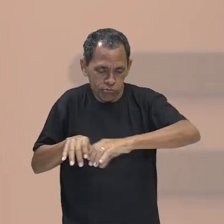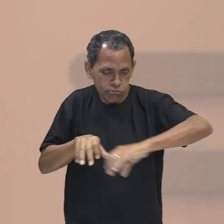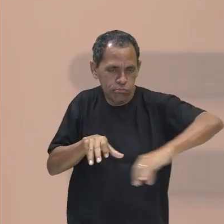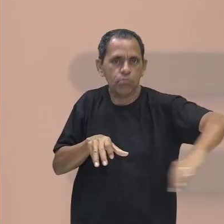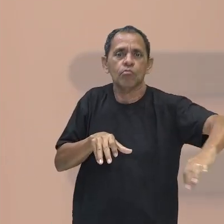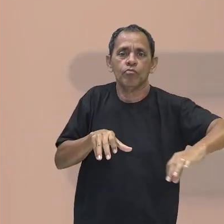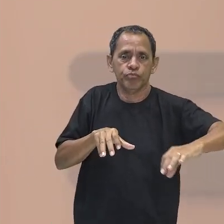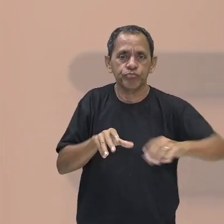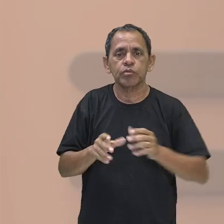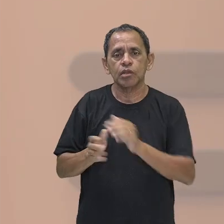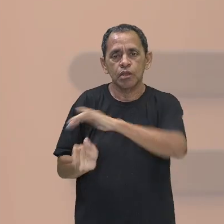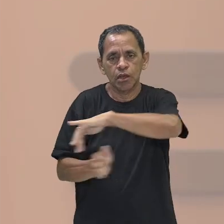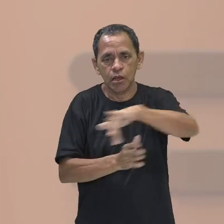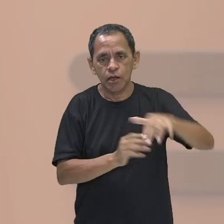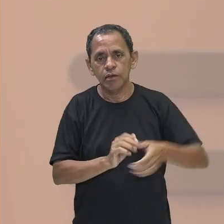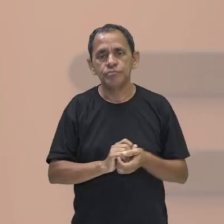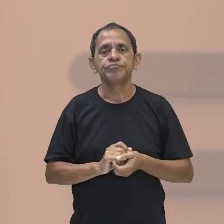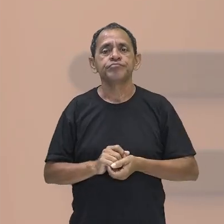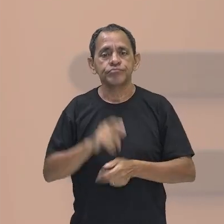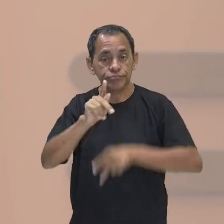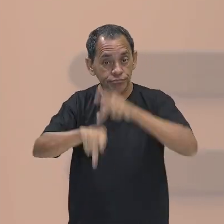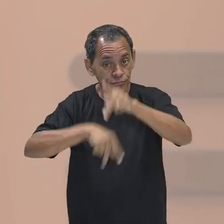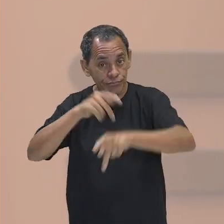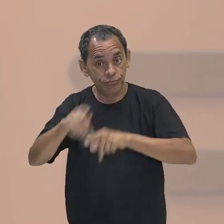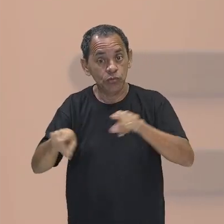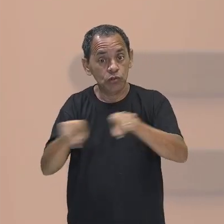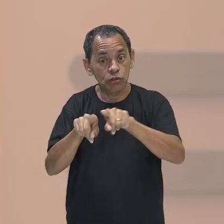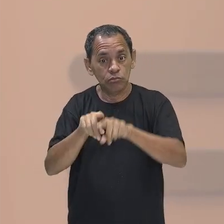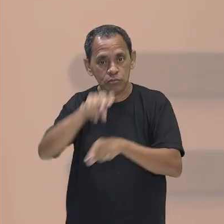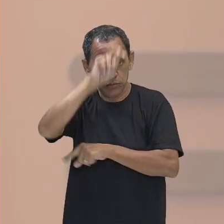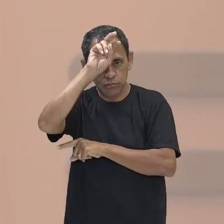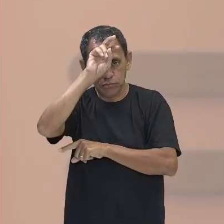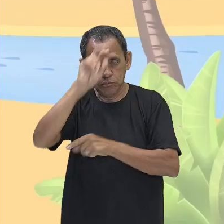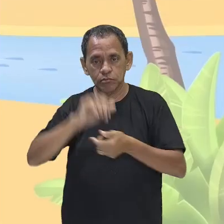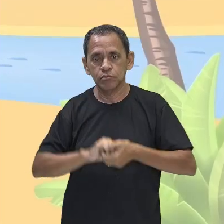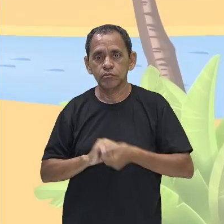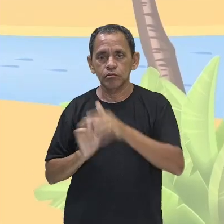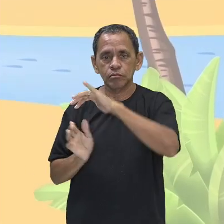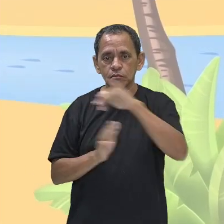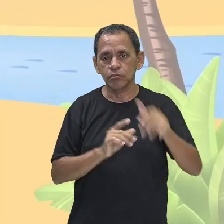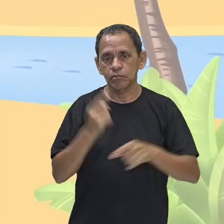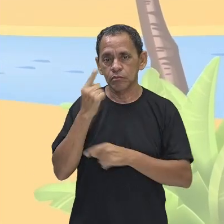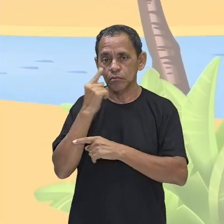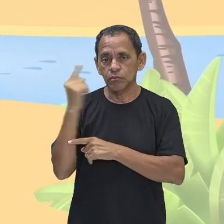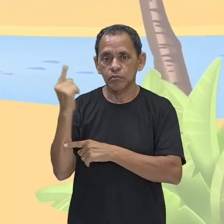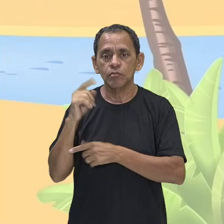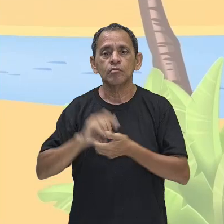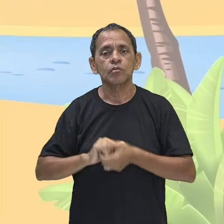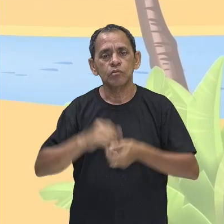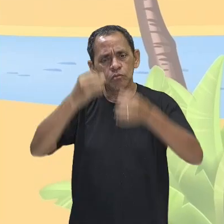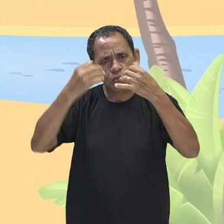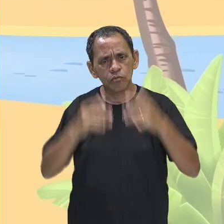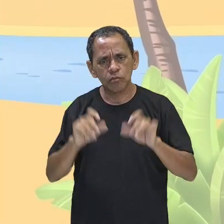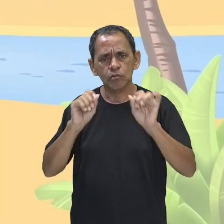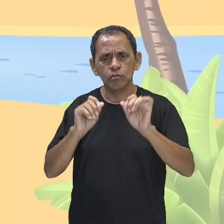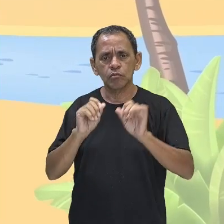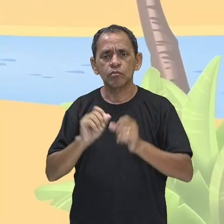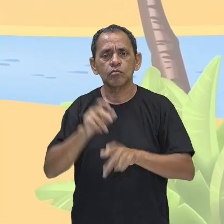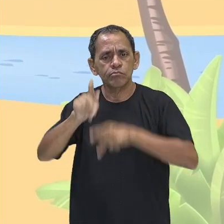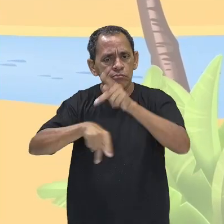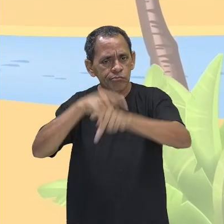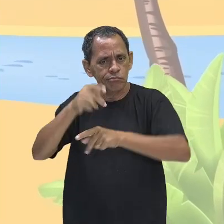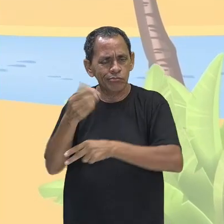civilização, que é então a civilização egípcia. Acompanhe comigo então este vídeo. Vamos falar então sobre uma civilização